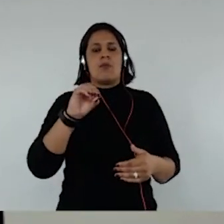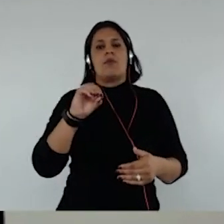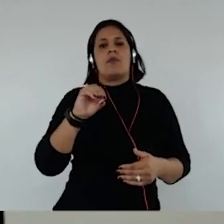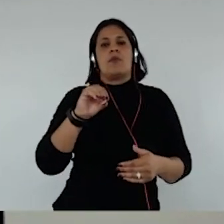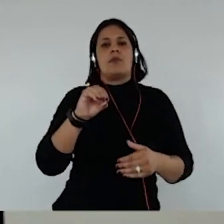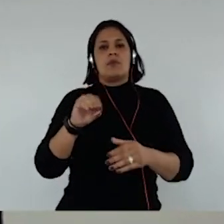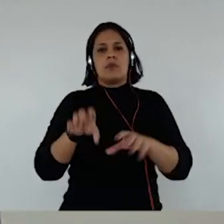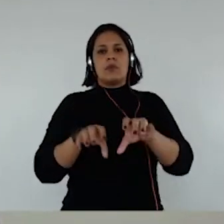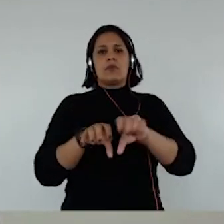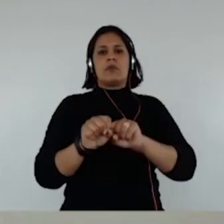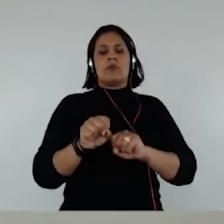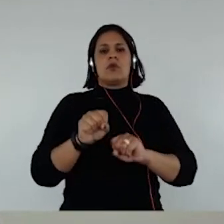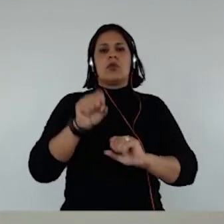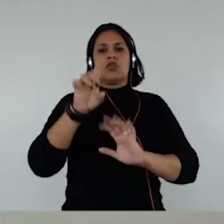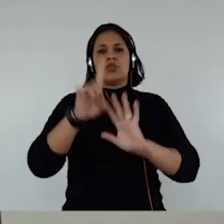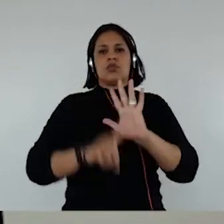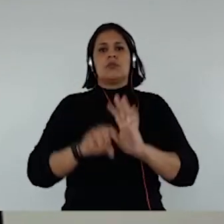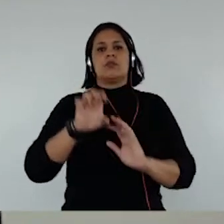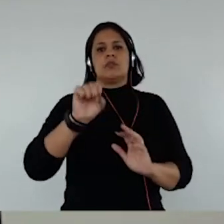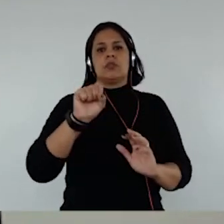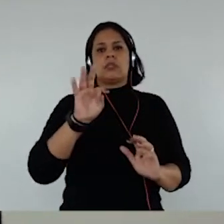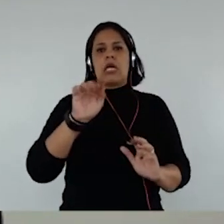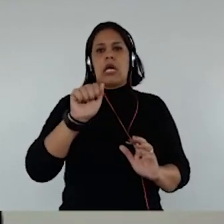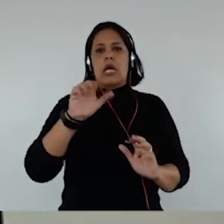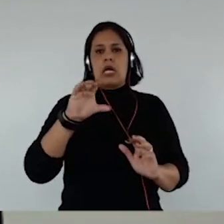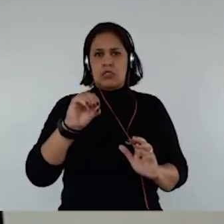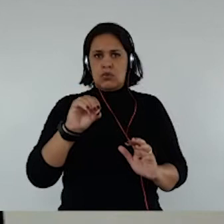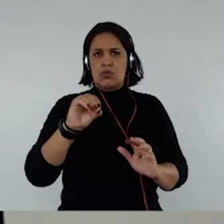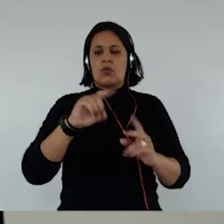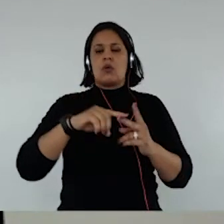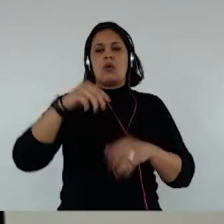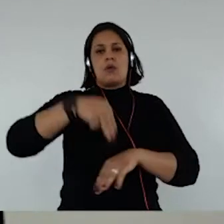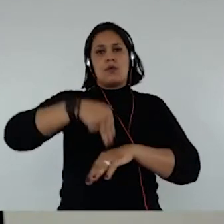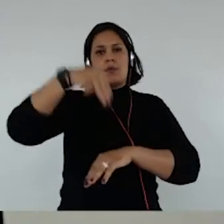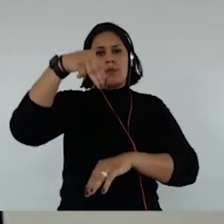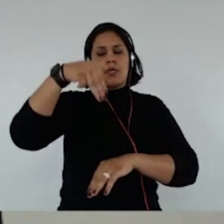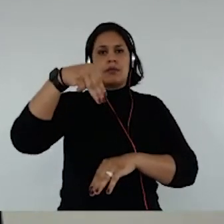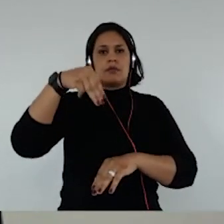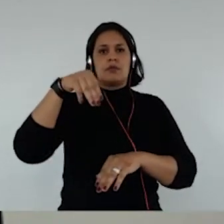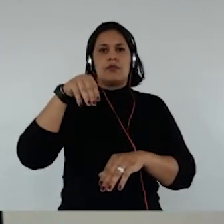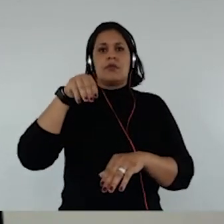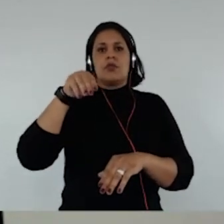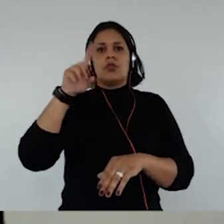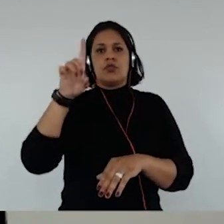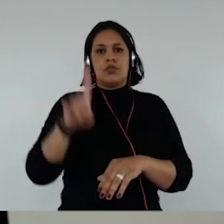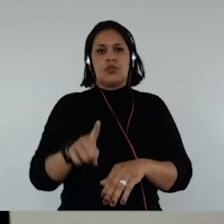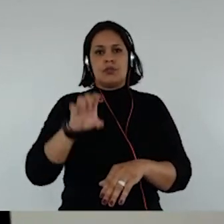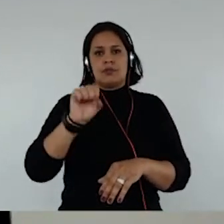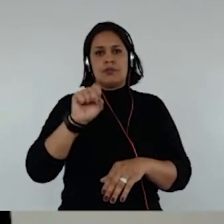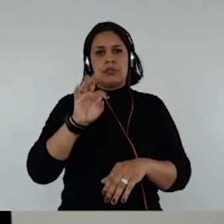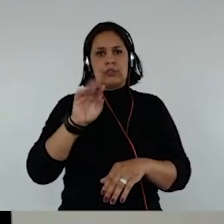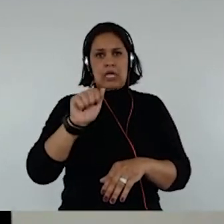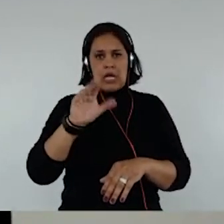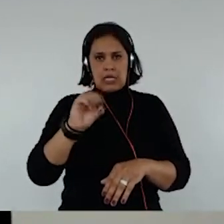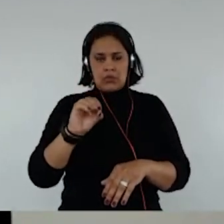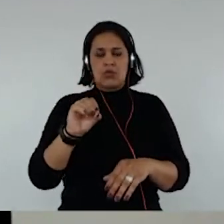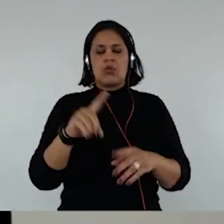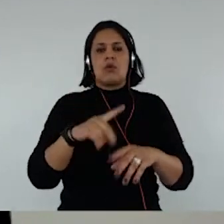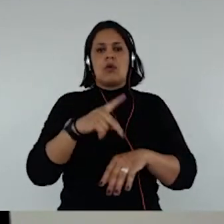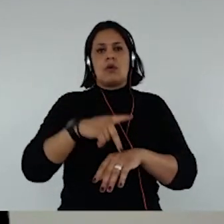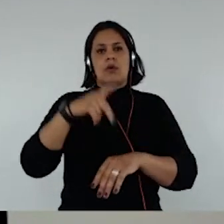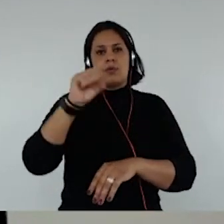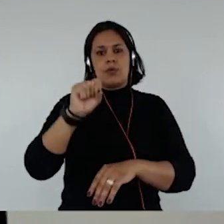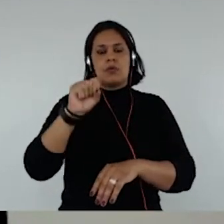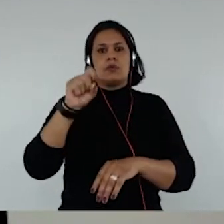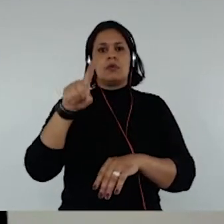de Direito da Universidade Estácio de Sá, mestre em Direito na Universidade Estácio de Sá, pós-graduado em Gestão e